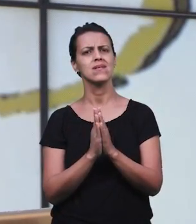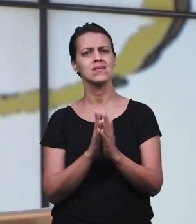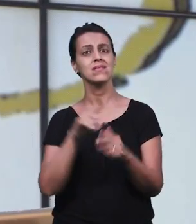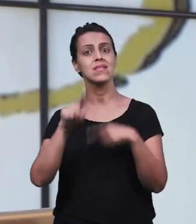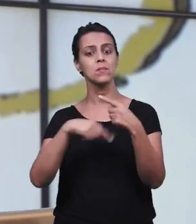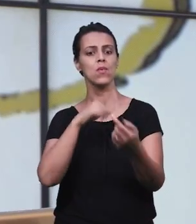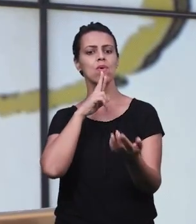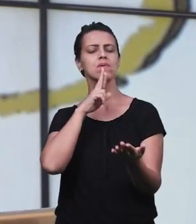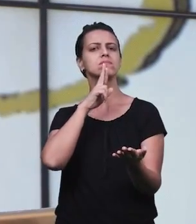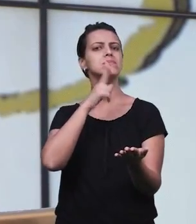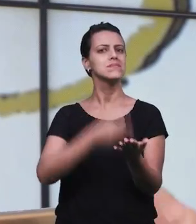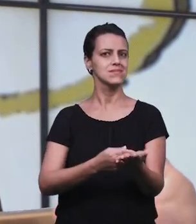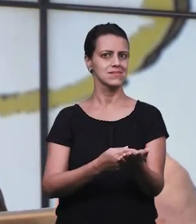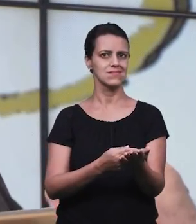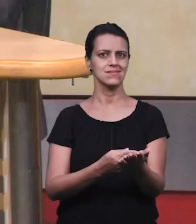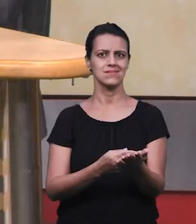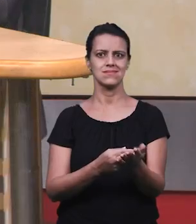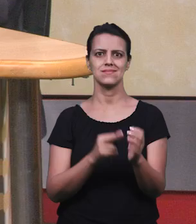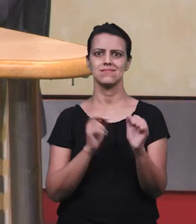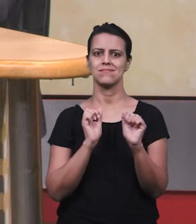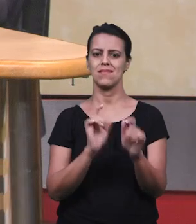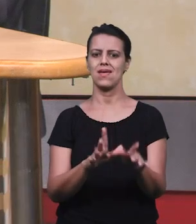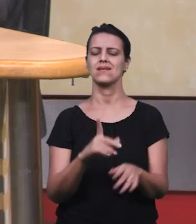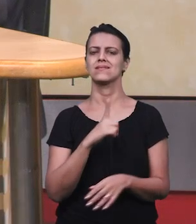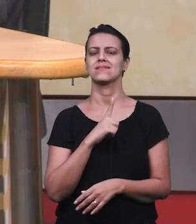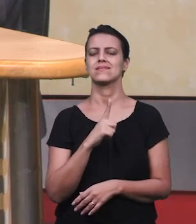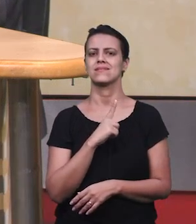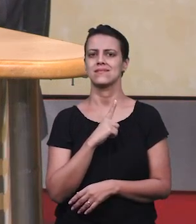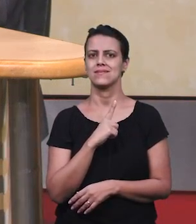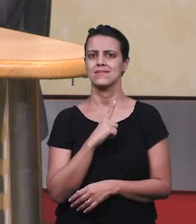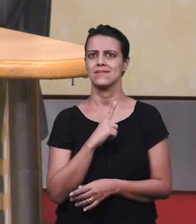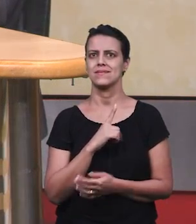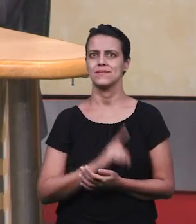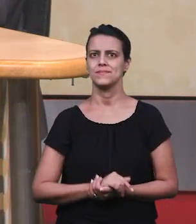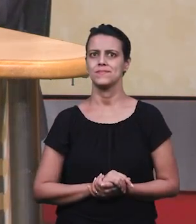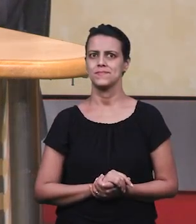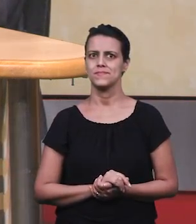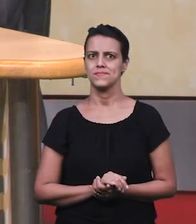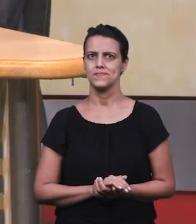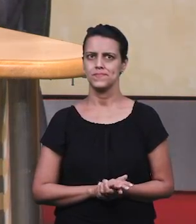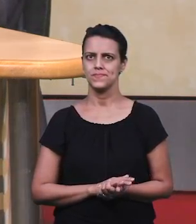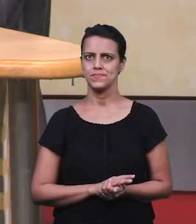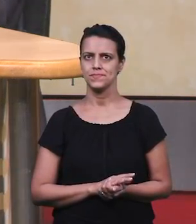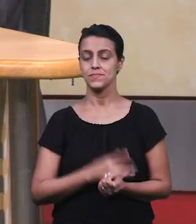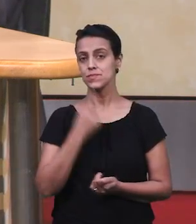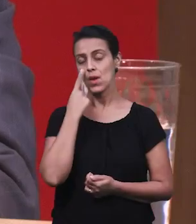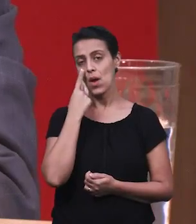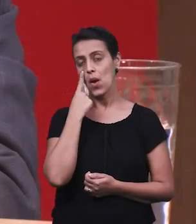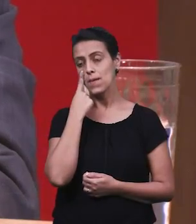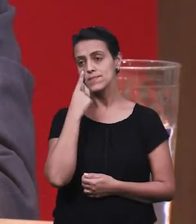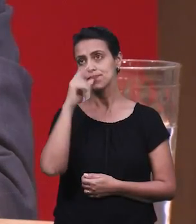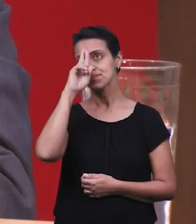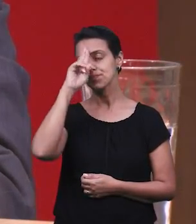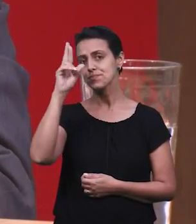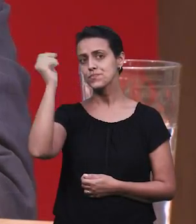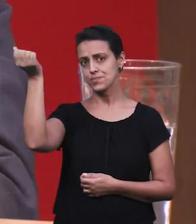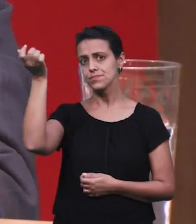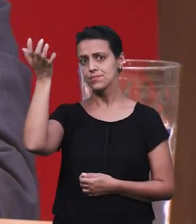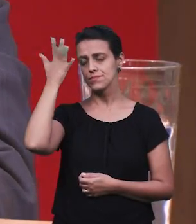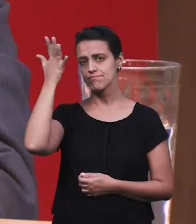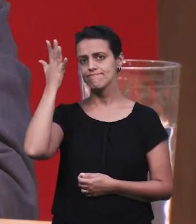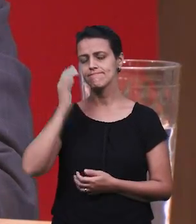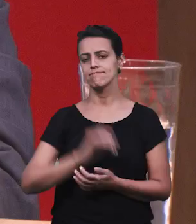obra no exterior e como essas orações são respondidas. Veja, o senhor deu uma